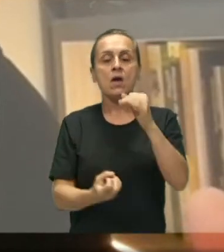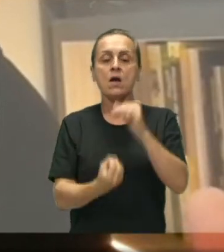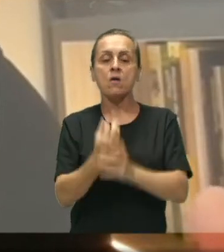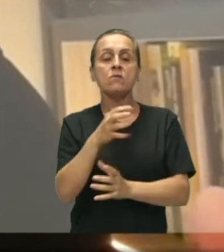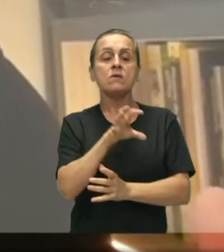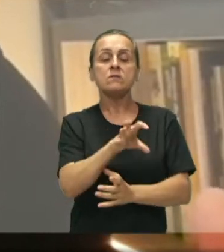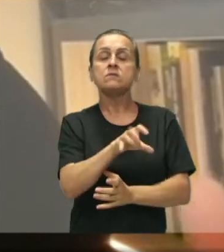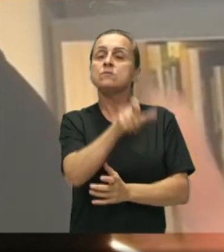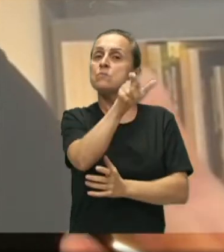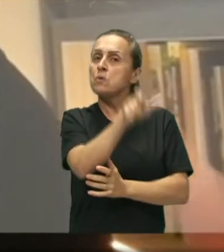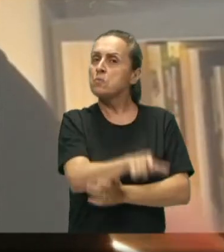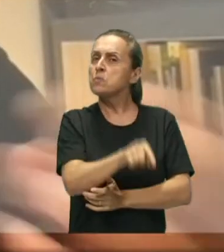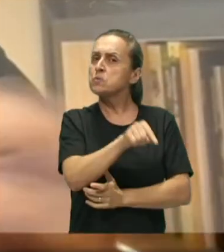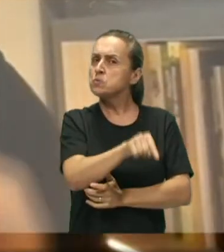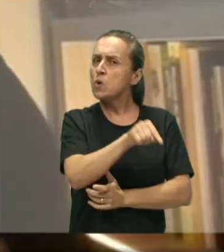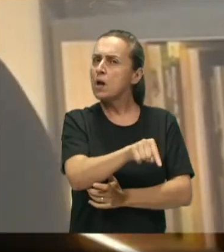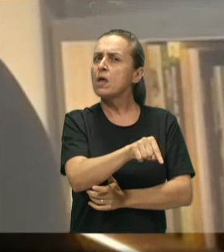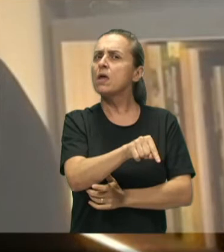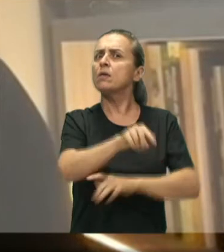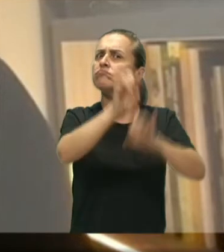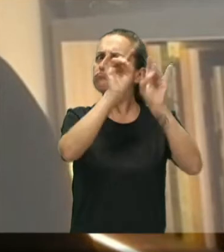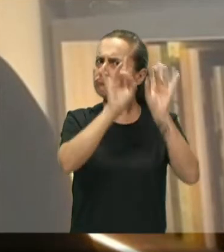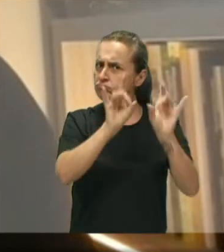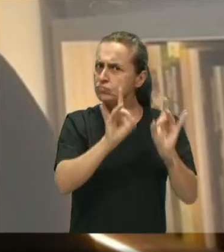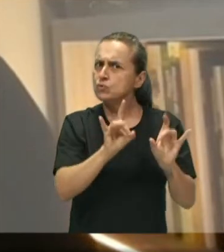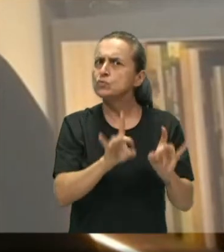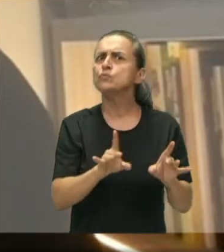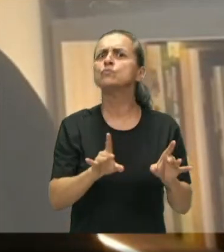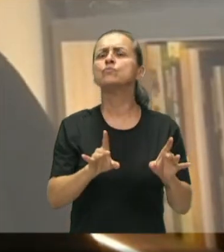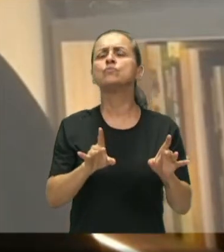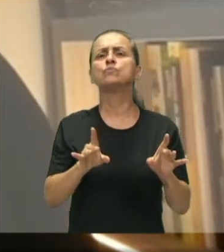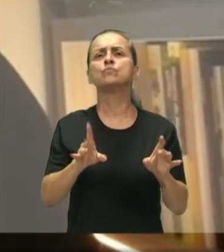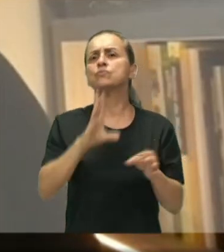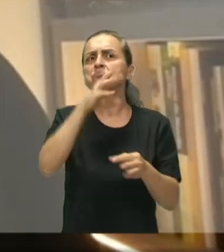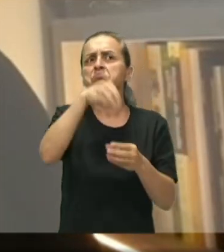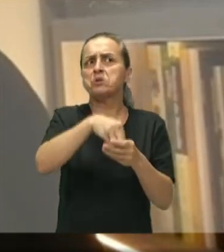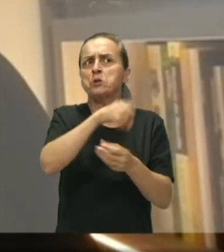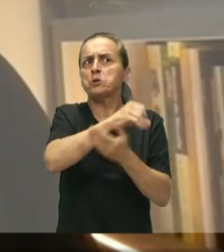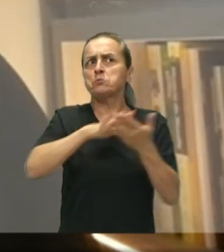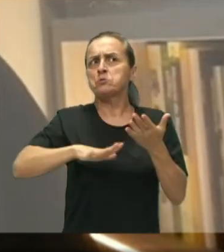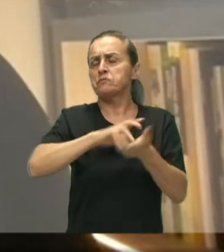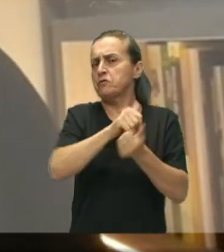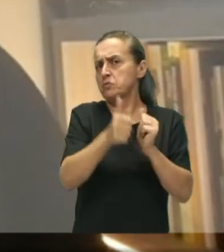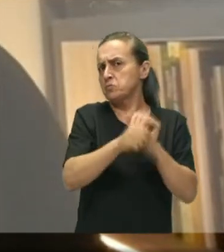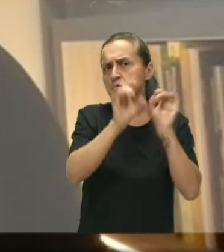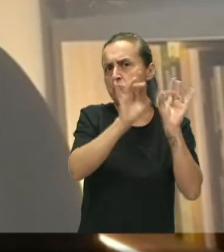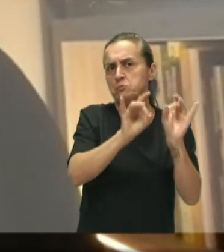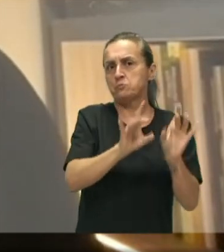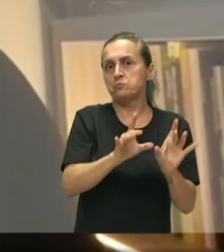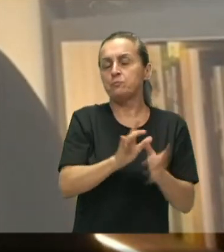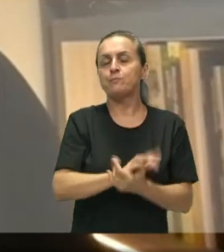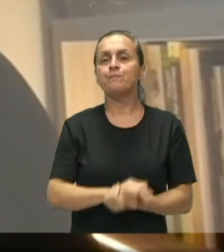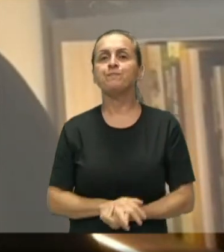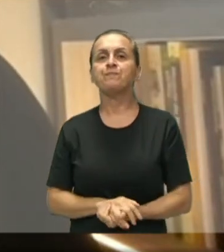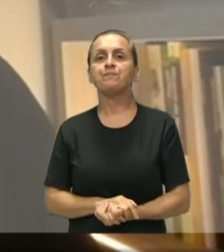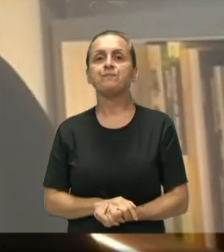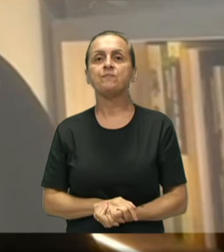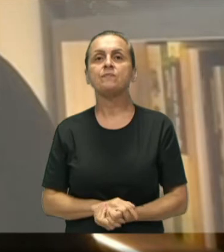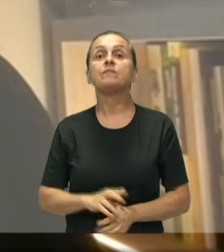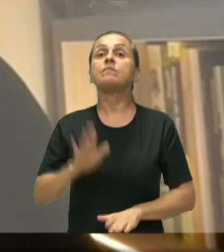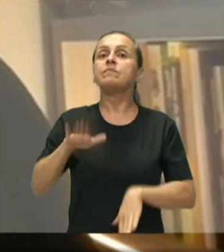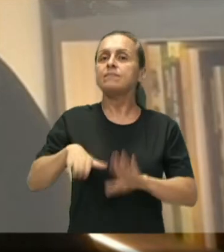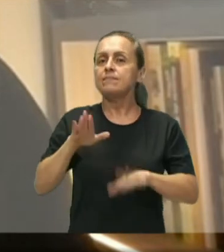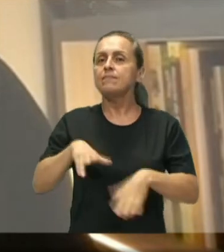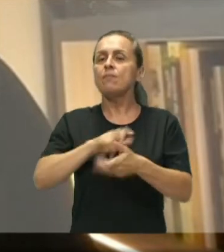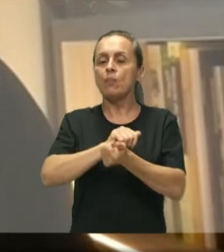alguém de atuação destacada dentro da atividade de uma atividade esportiva específicas é muitas vezes o